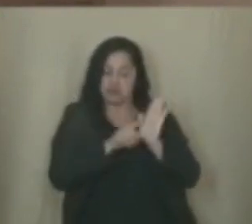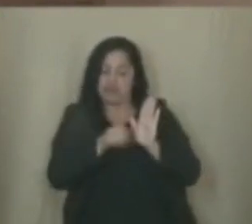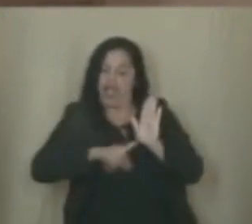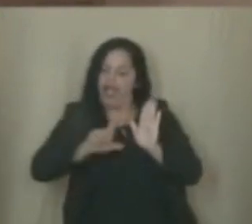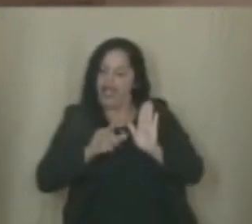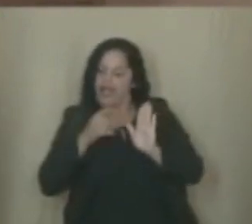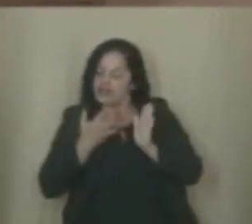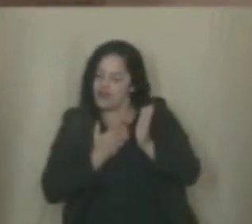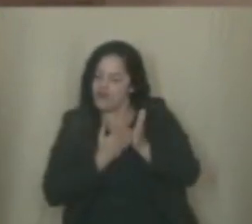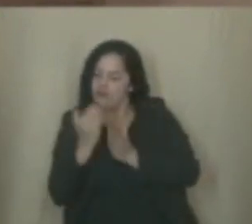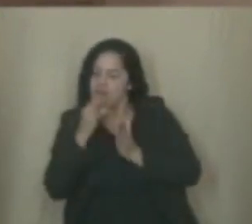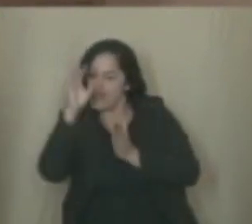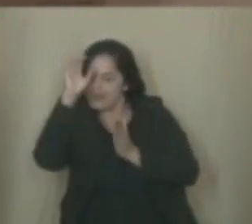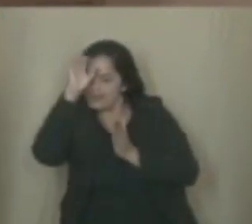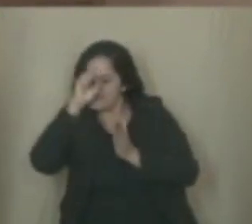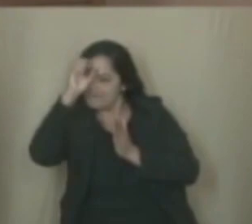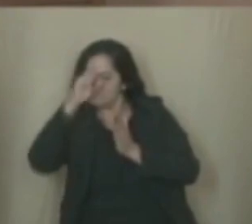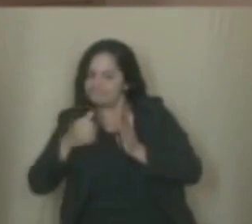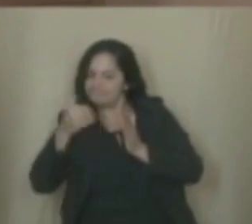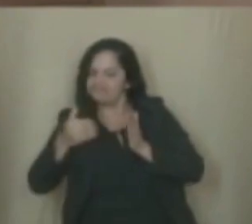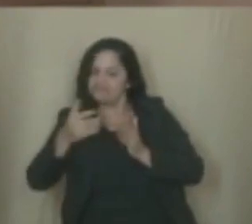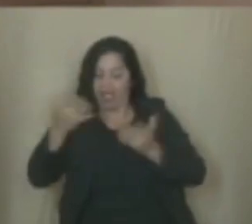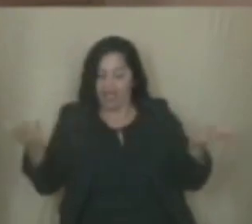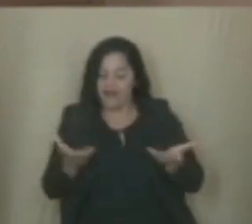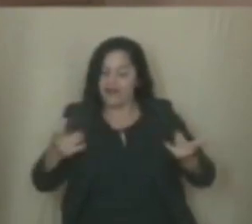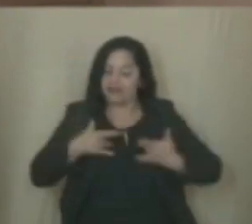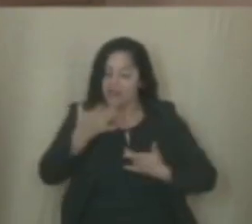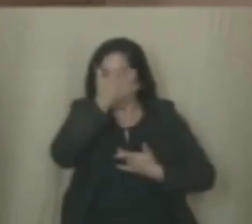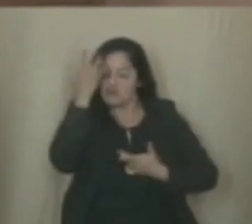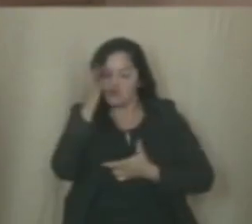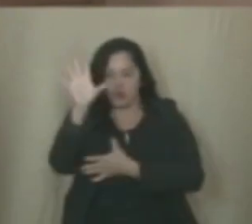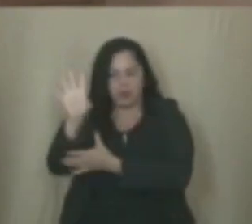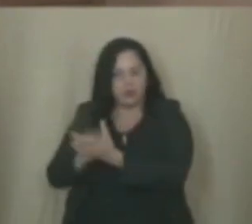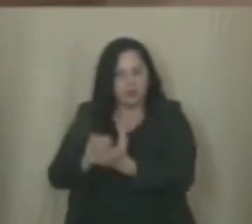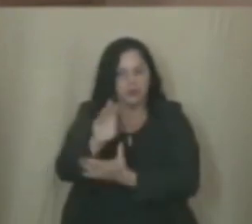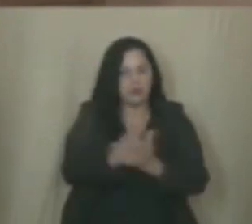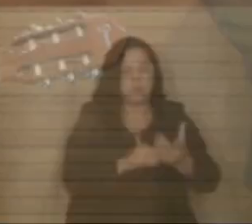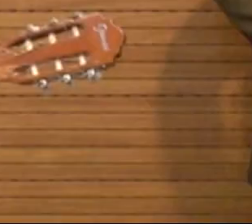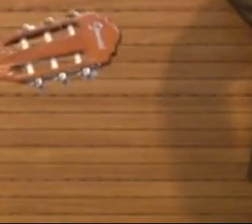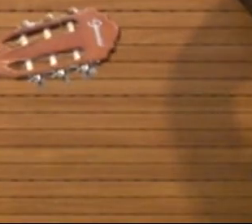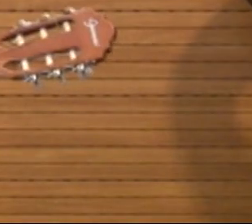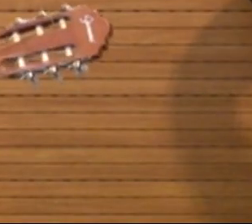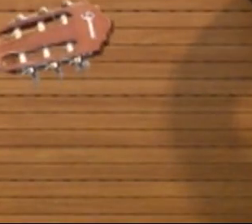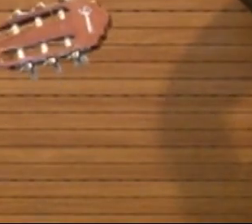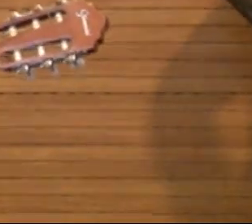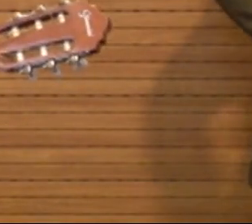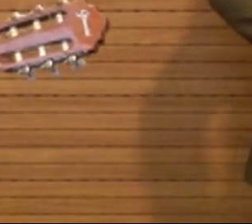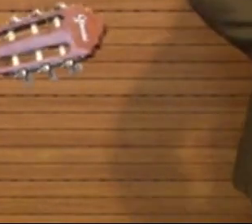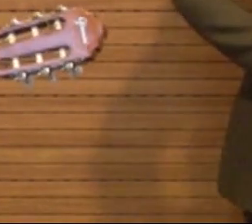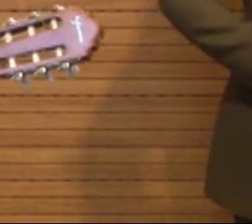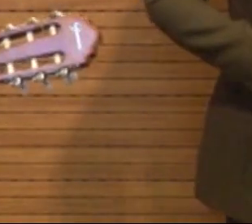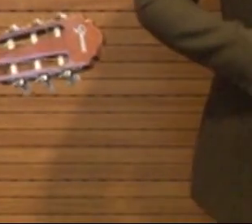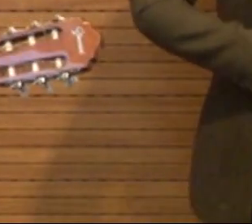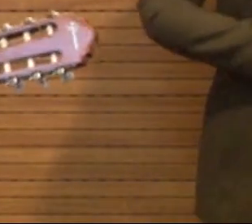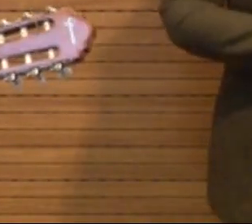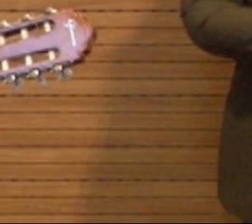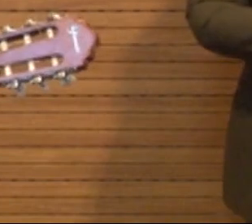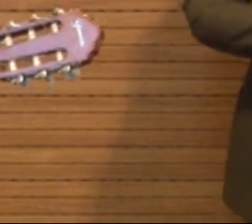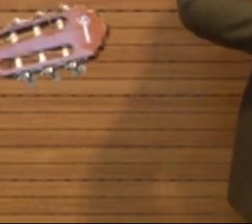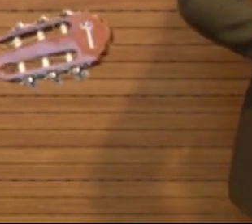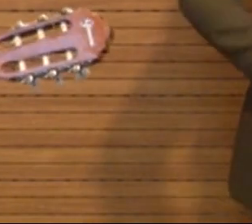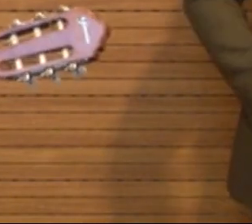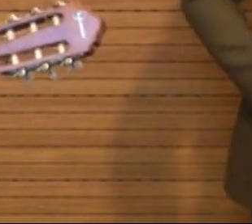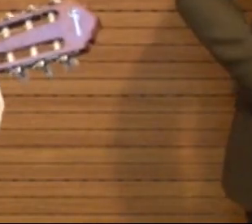gente tem muita gente que tem muitos bons e grandes exemplos para a gente poder se inspirar. E o cantor Rude Barros